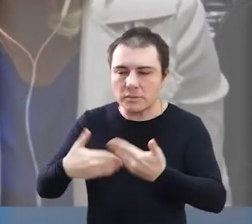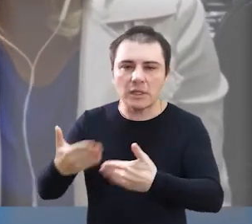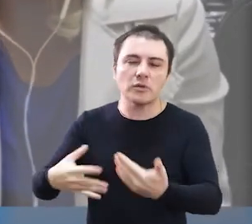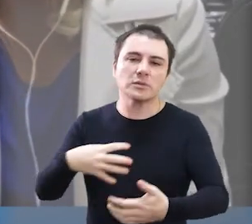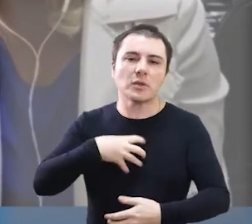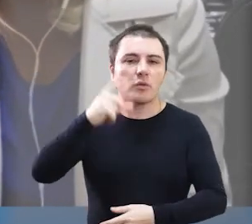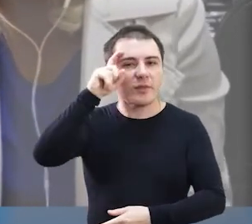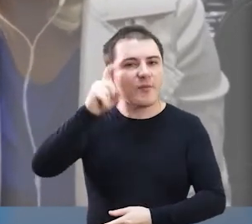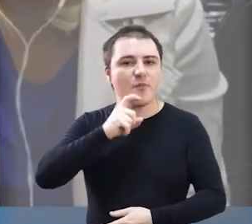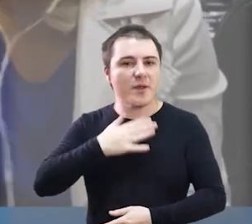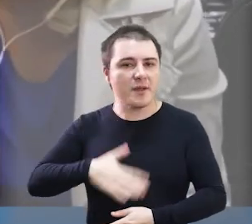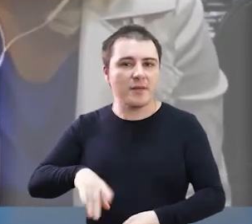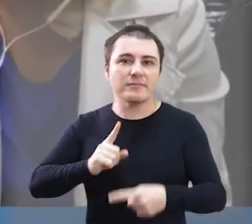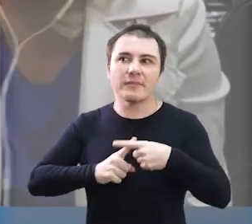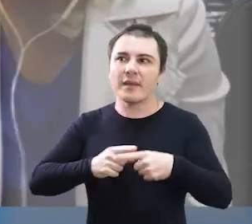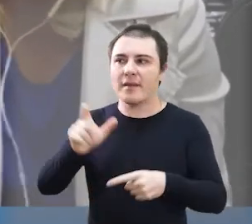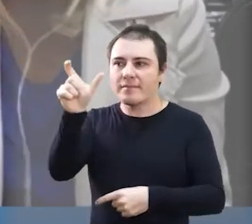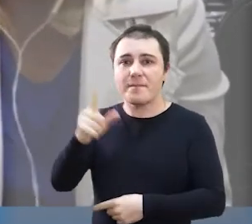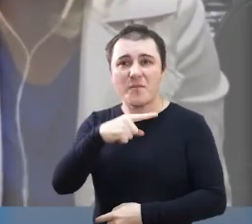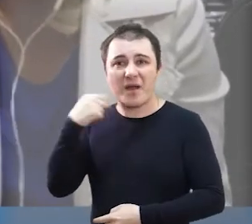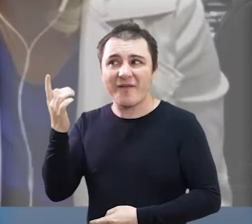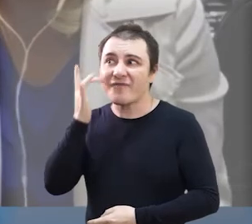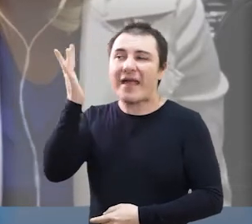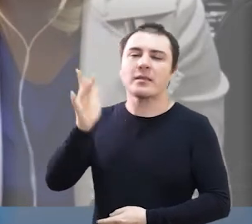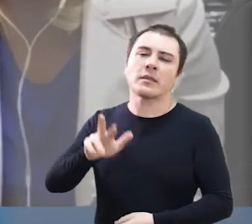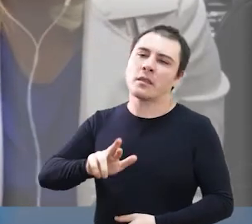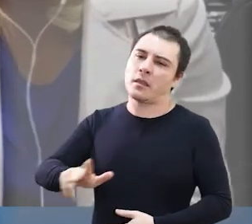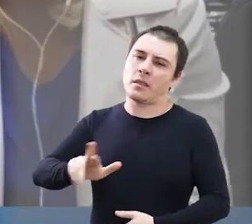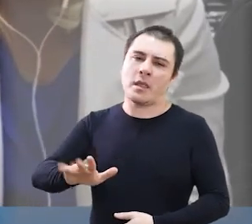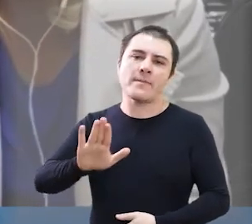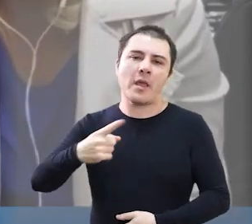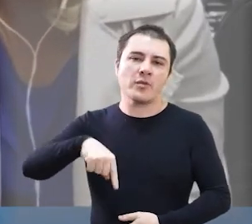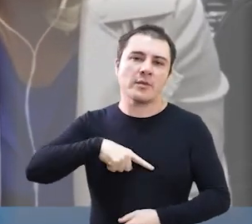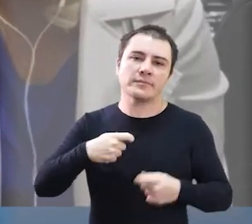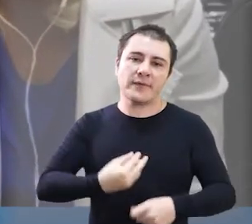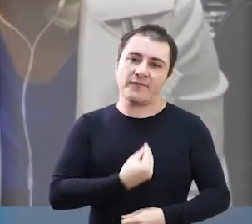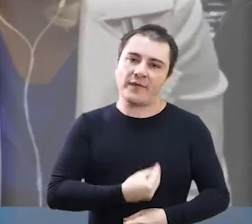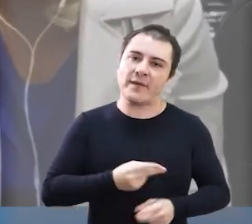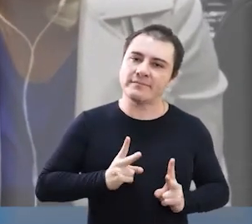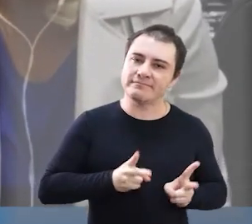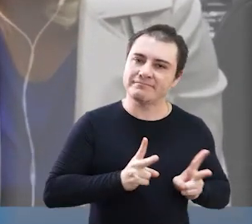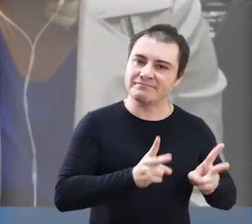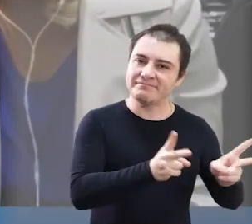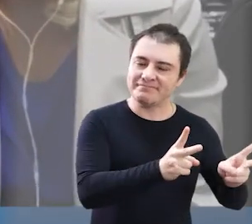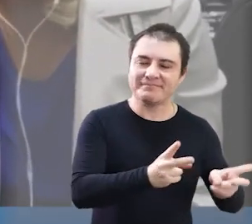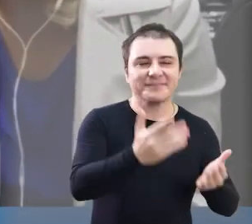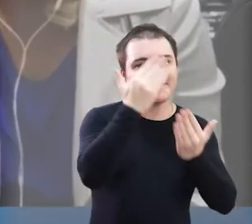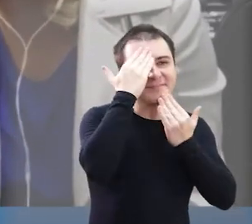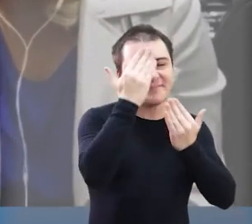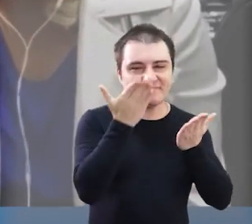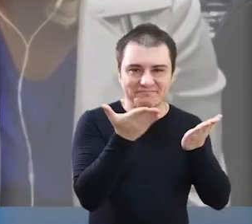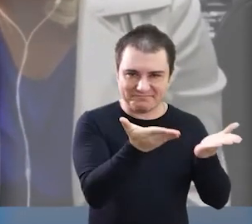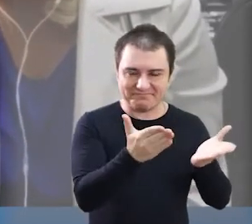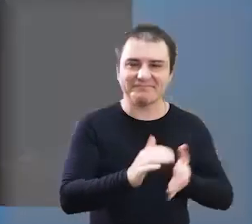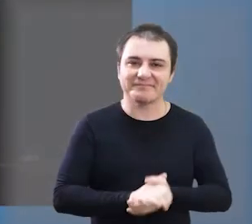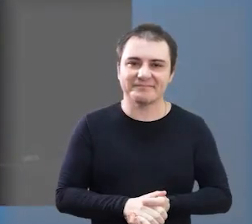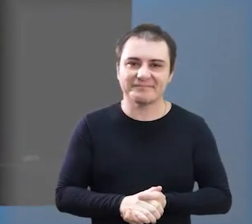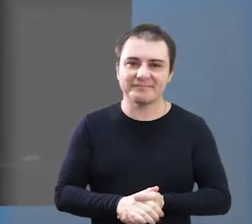mais tranquilo, porque perder alguém que a gente ama não é fácil, mas a gente precisa seguir a vida, né? Muito